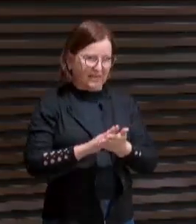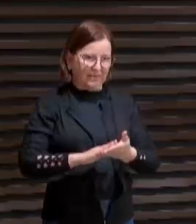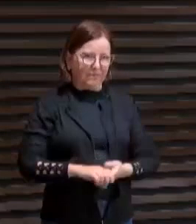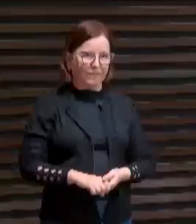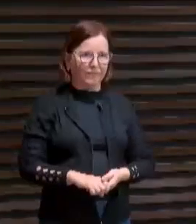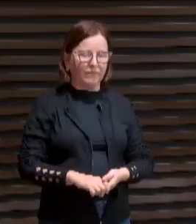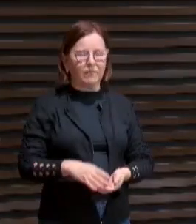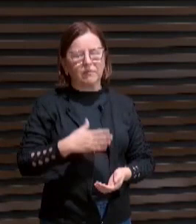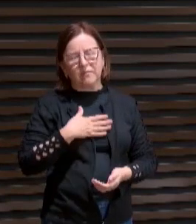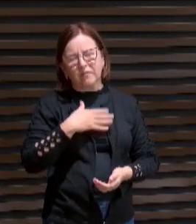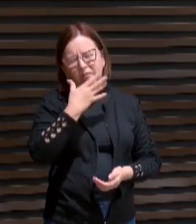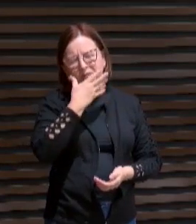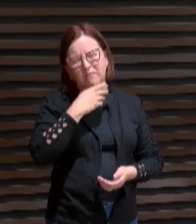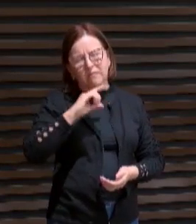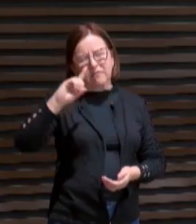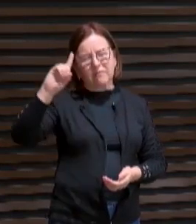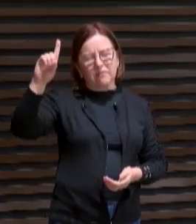Oh, meu Pai,